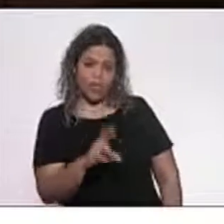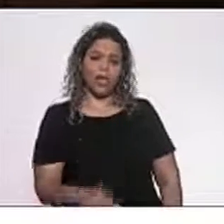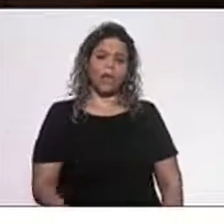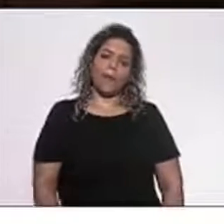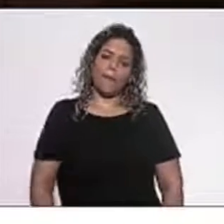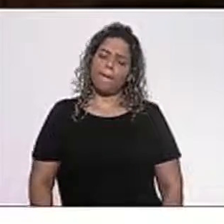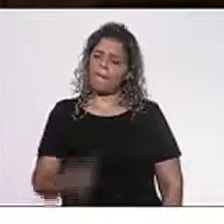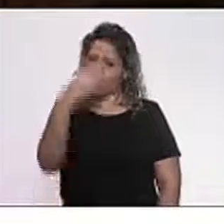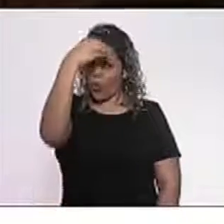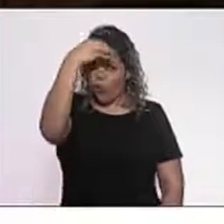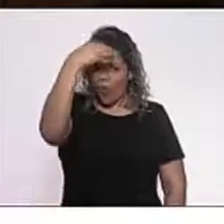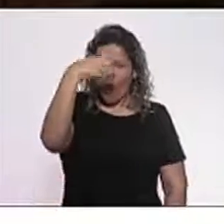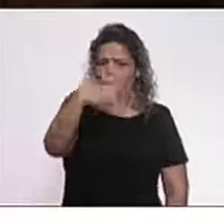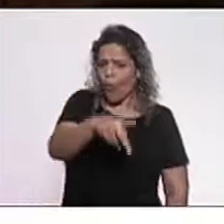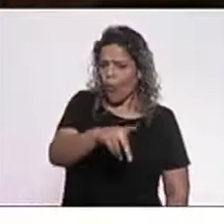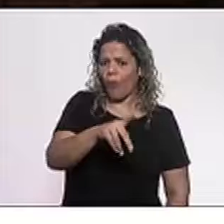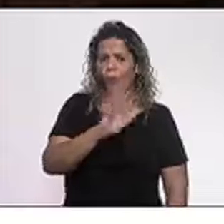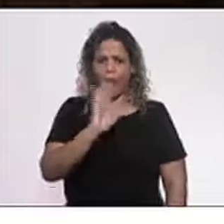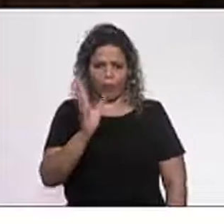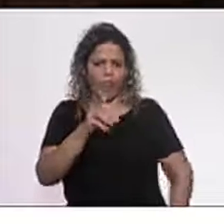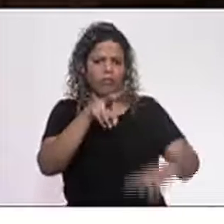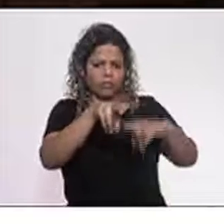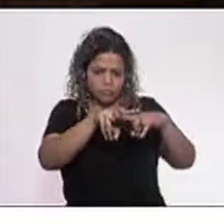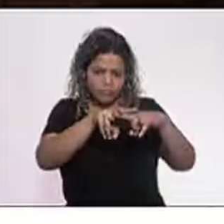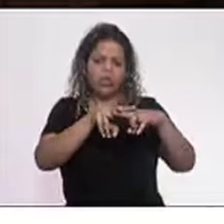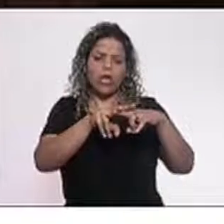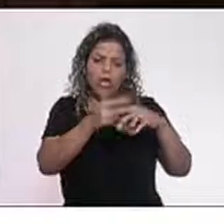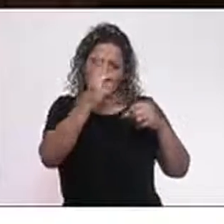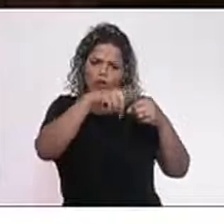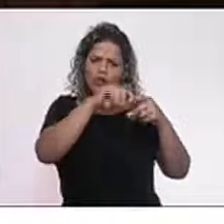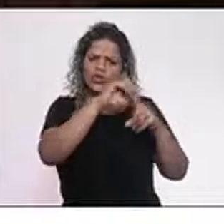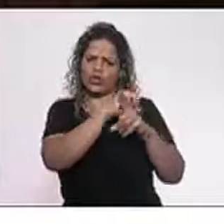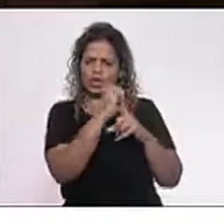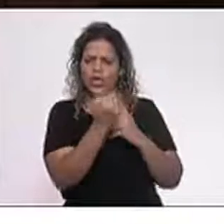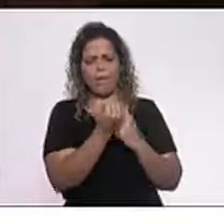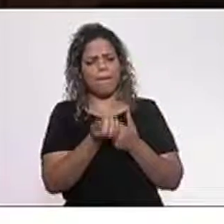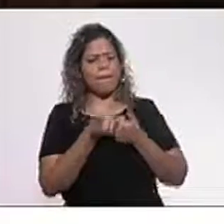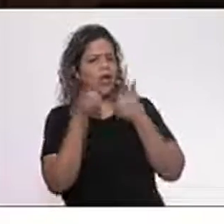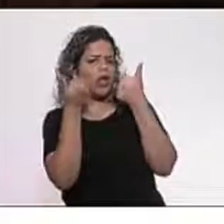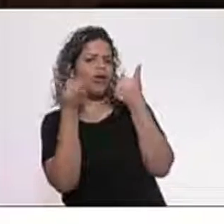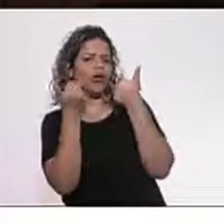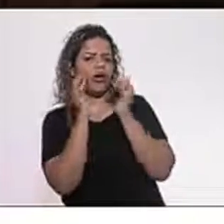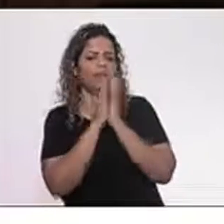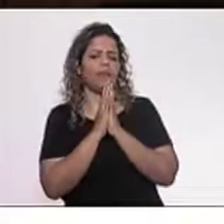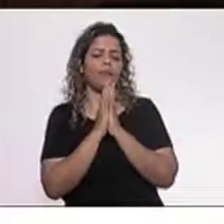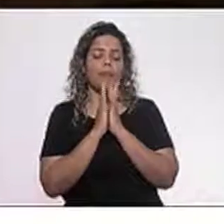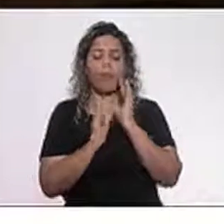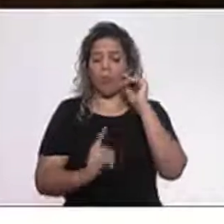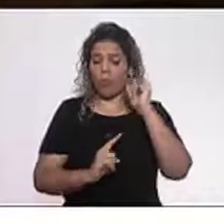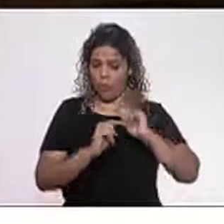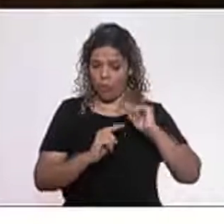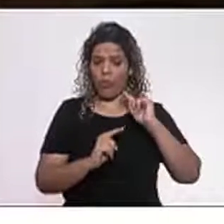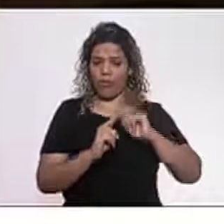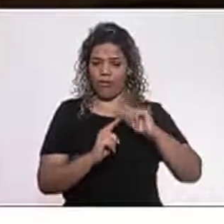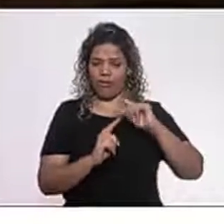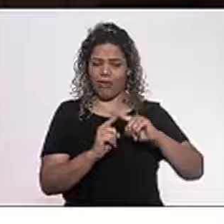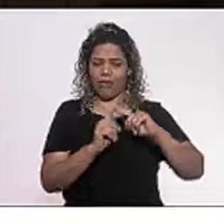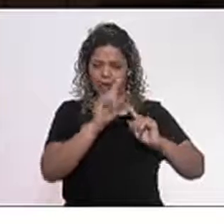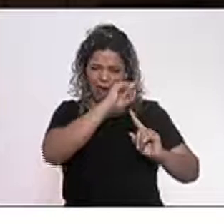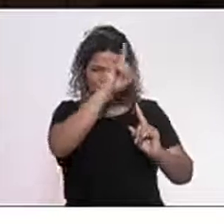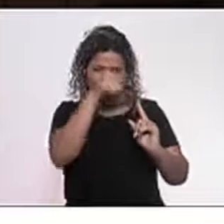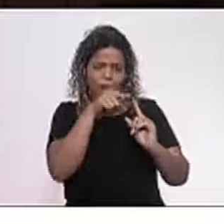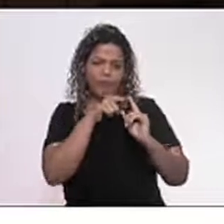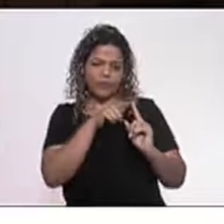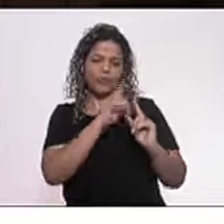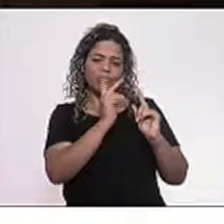seja culpada, pague a sua pena e volte para a sociedade muito melhor. Porque é para isso que